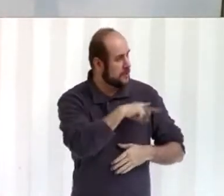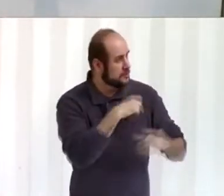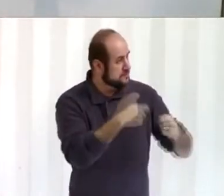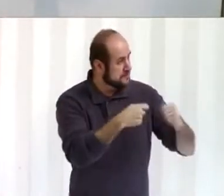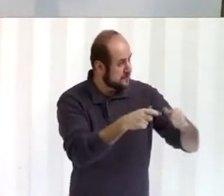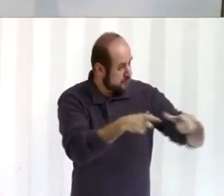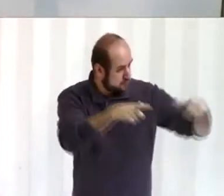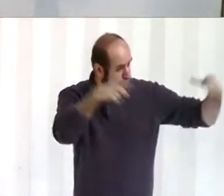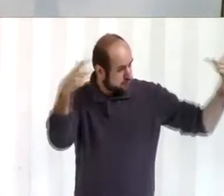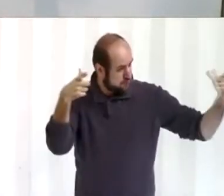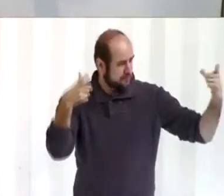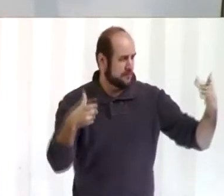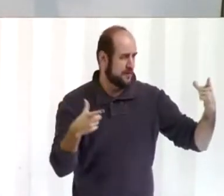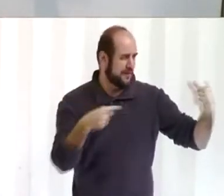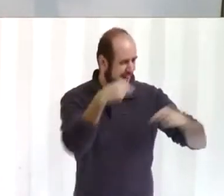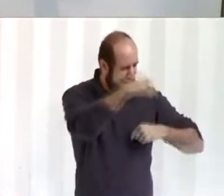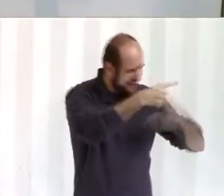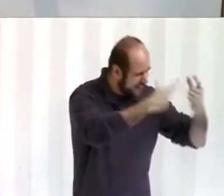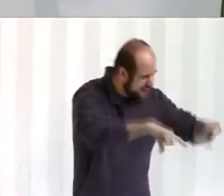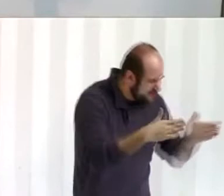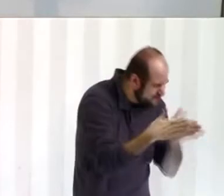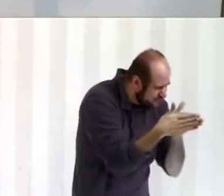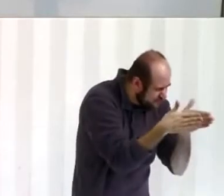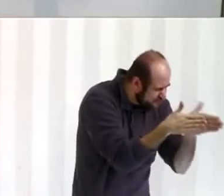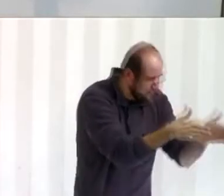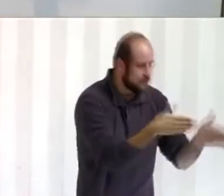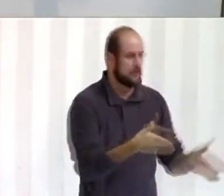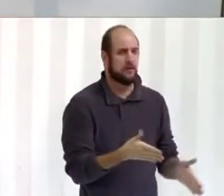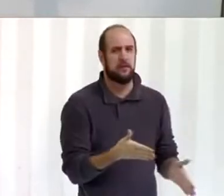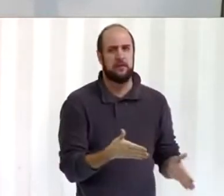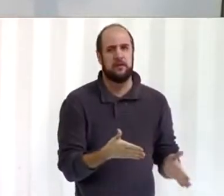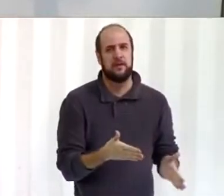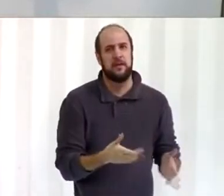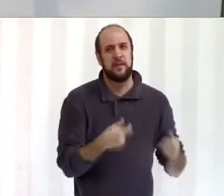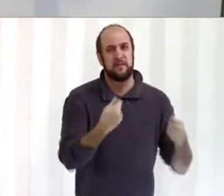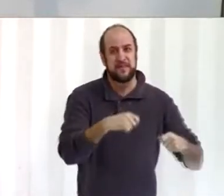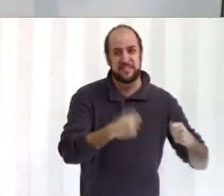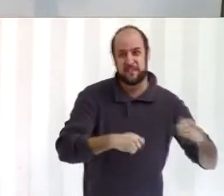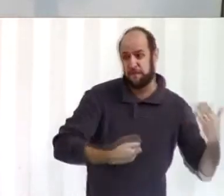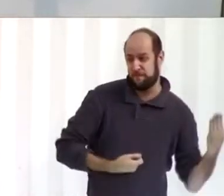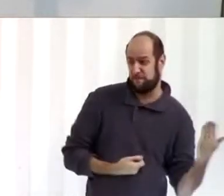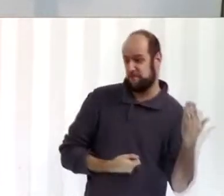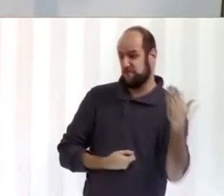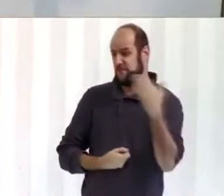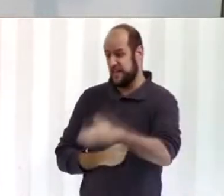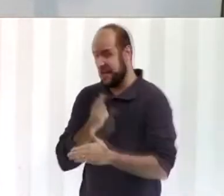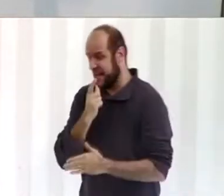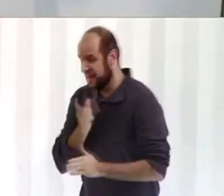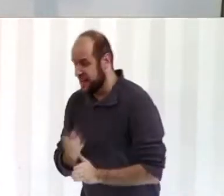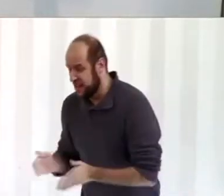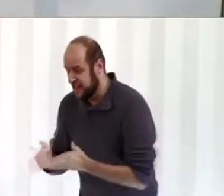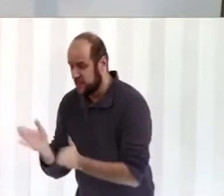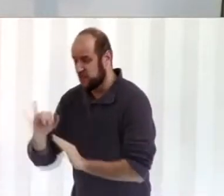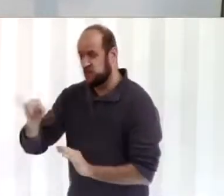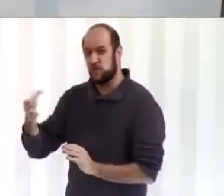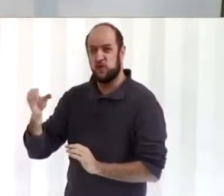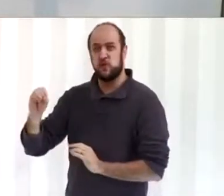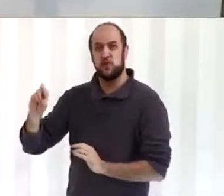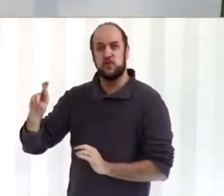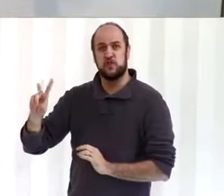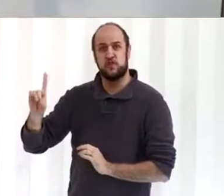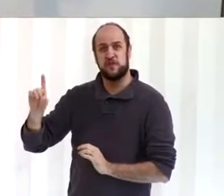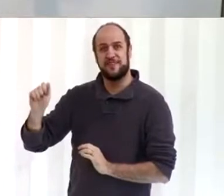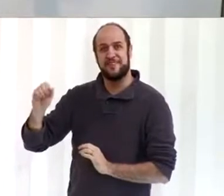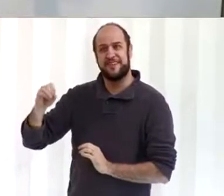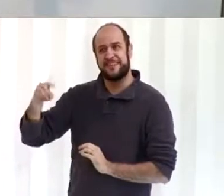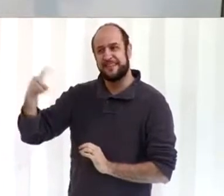precisamos crescer, e a única maneira de fazermos isso é ir até o Jordão, cortar lenha, trazer vigas,